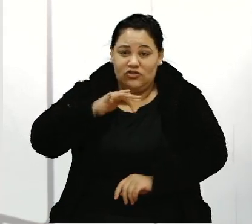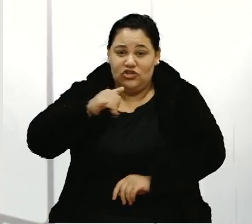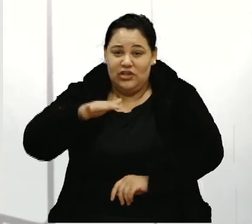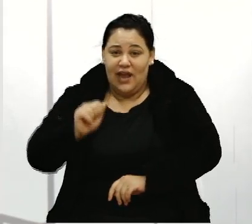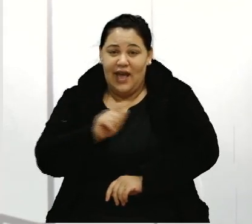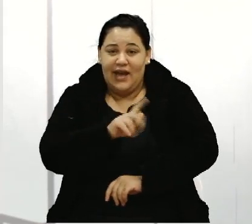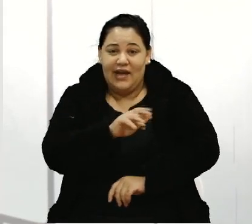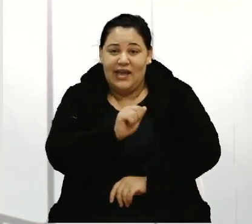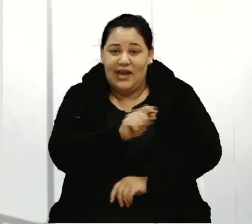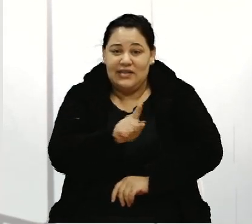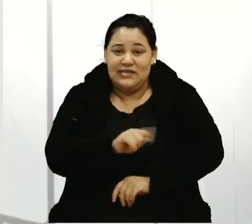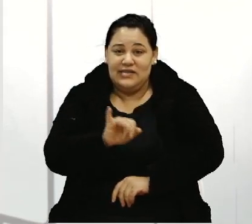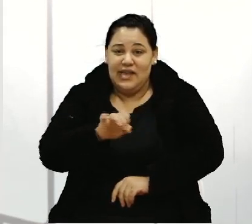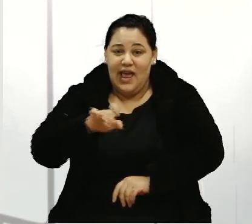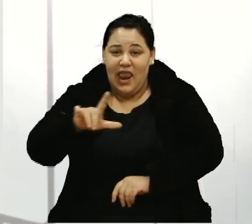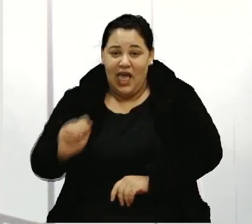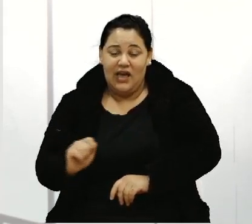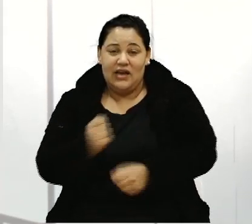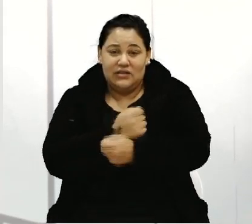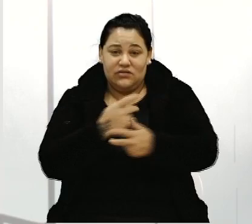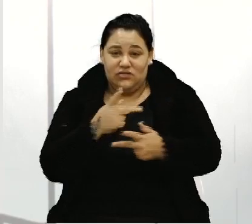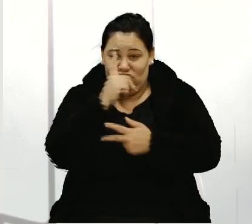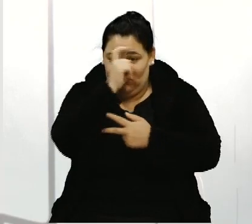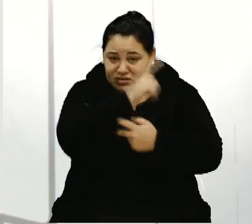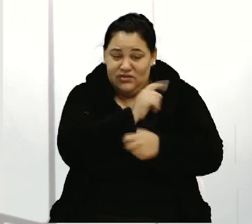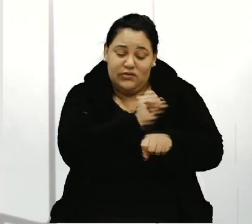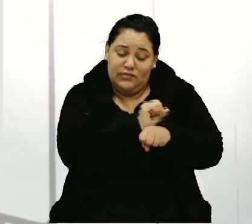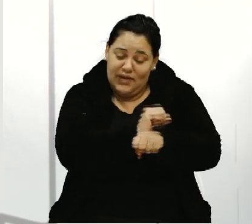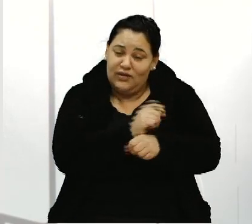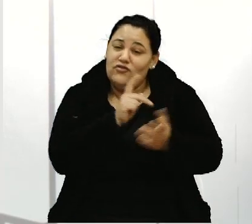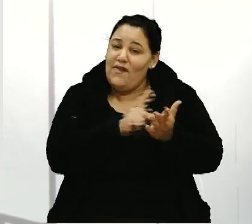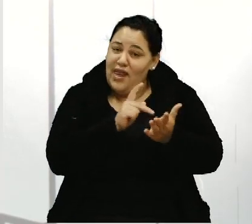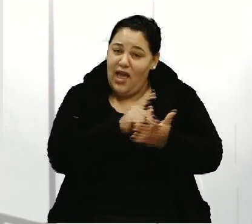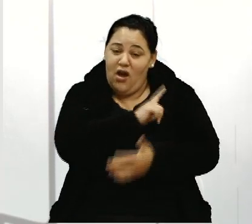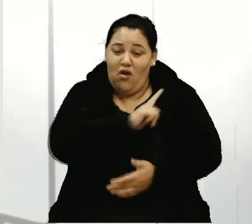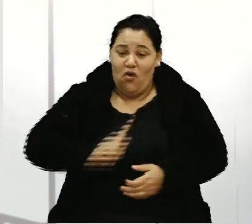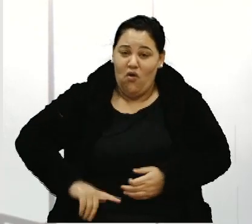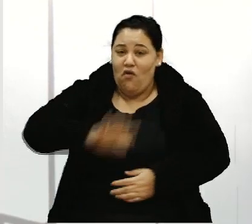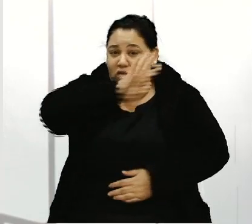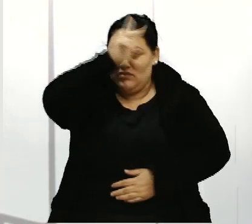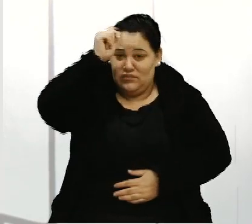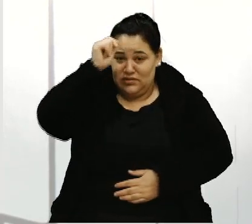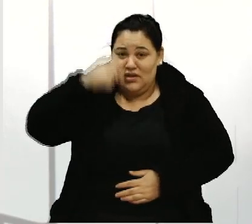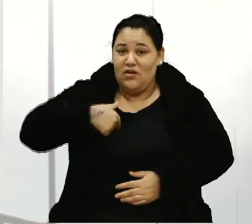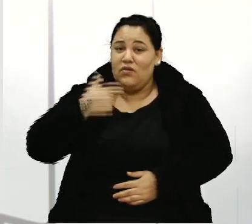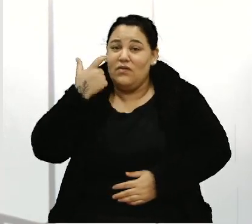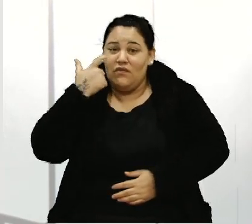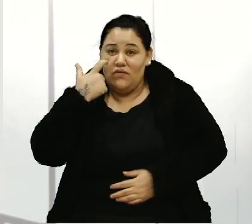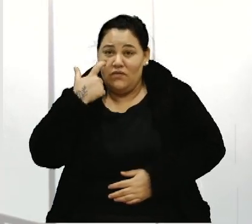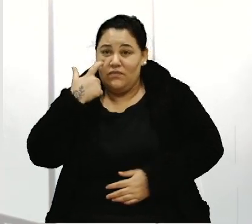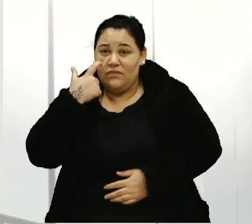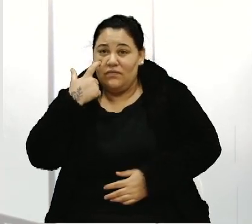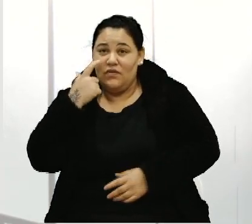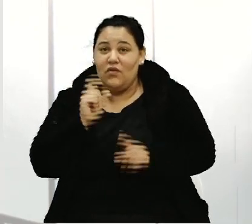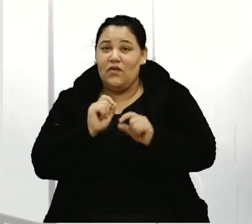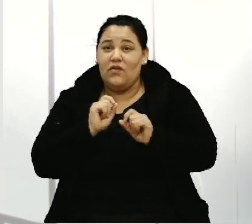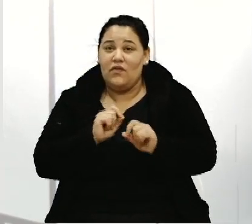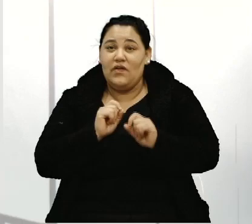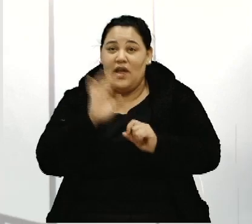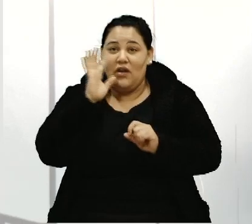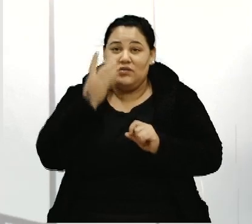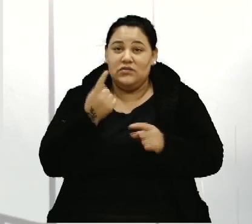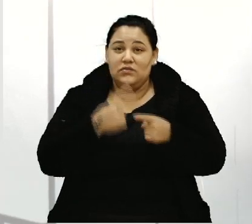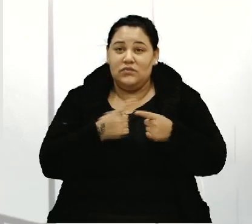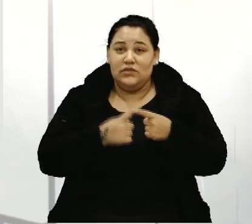coisas estão muito difíceis, então espero que o governo municipal veja o que está acontecendo, porque nós temos logo para frente